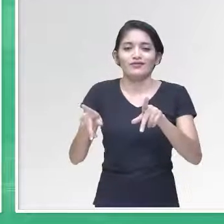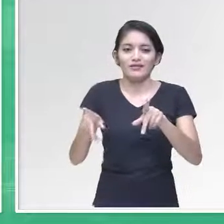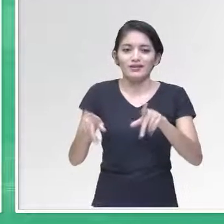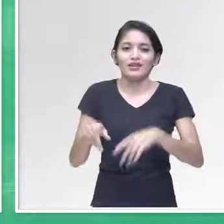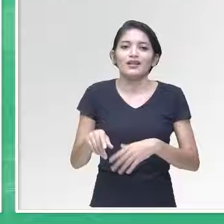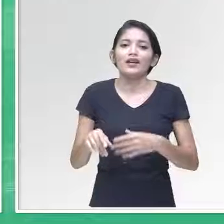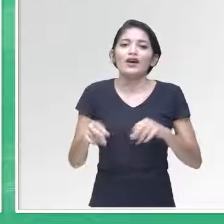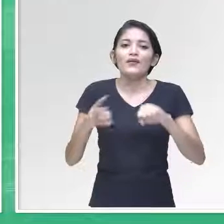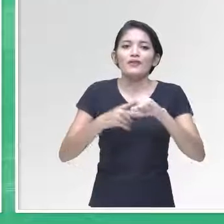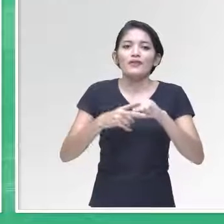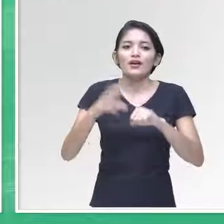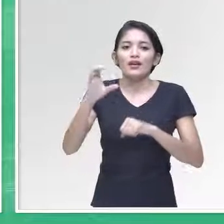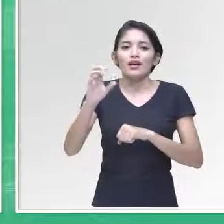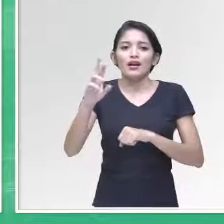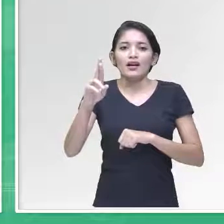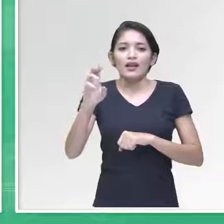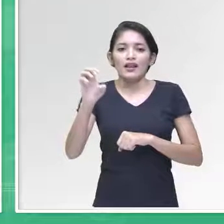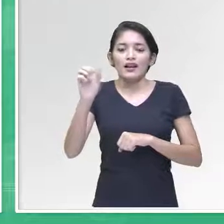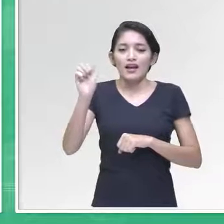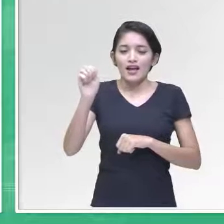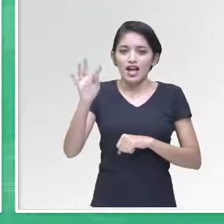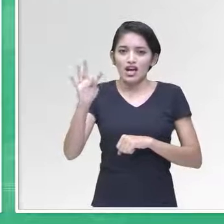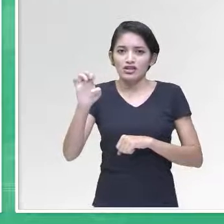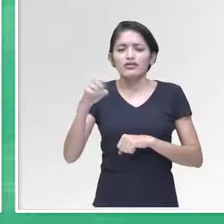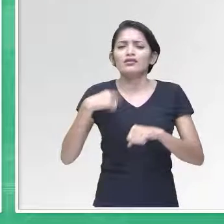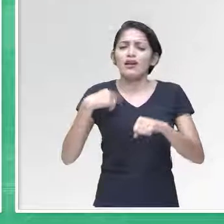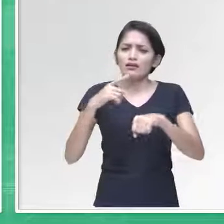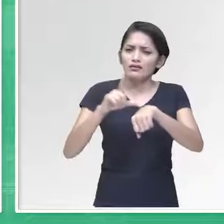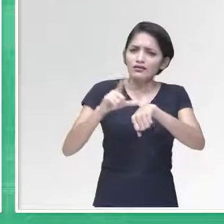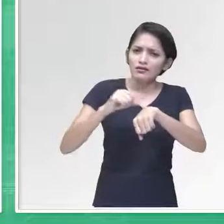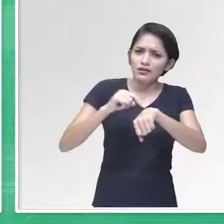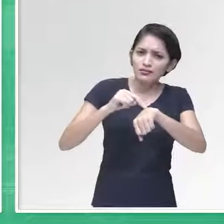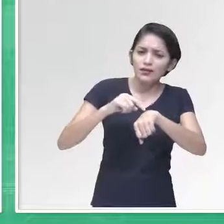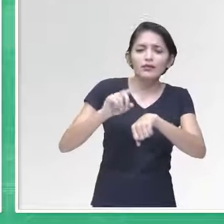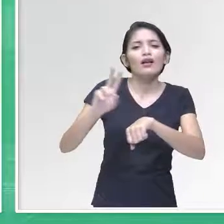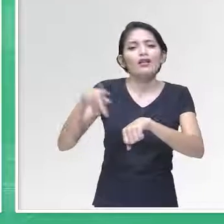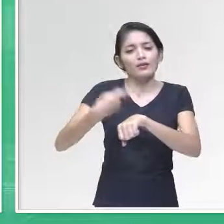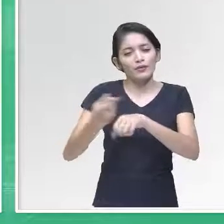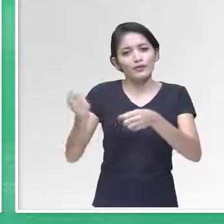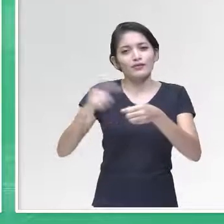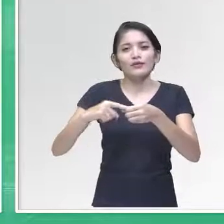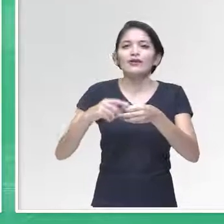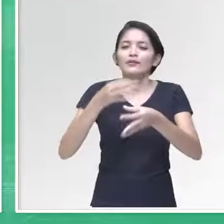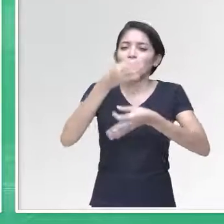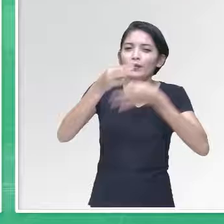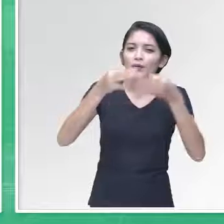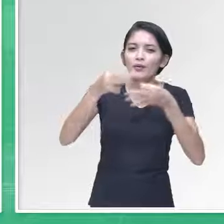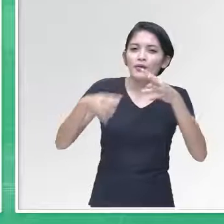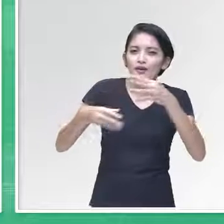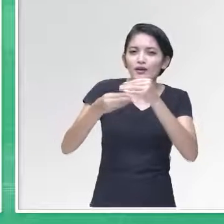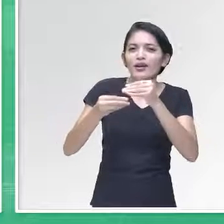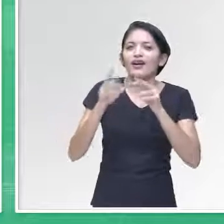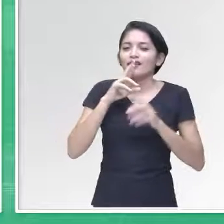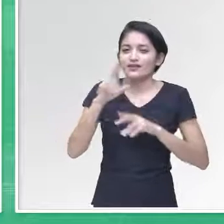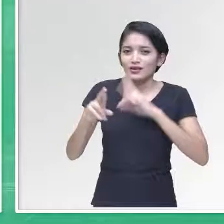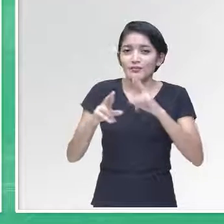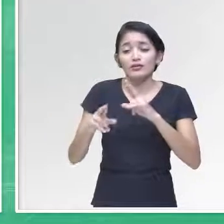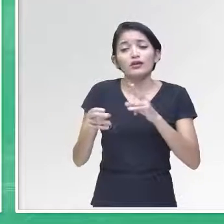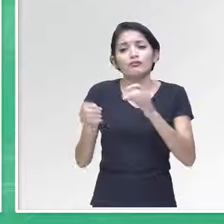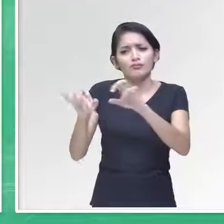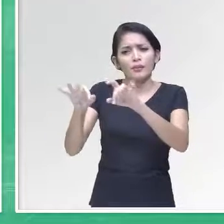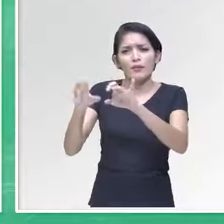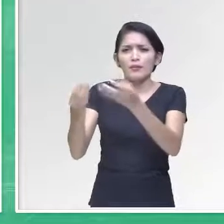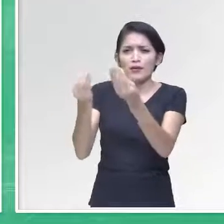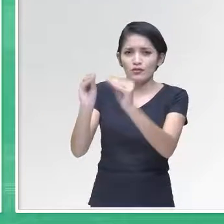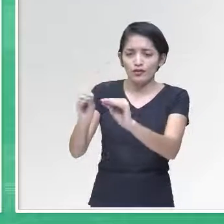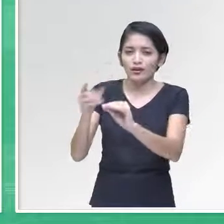create, beleza? Vocês terão um tempinho aí, já já a gente volta para a gente comentar sobre essas respostas. E vão comentando aí no chat que eu vou